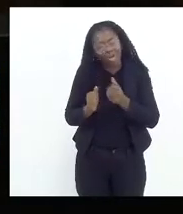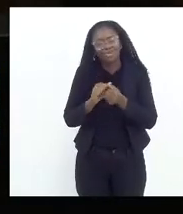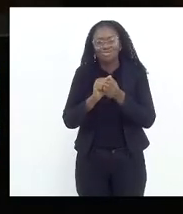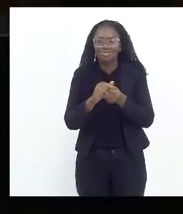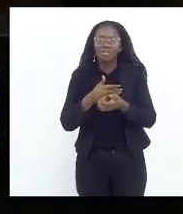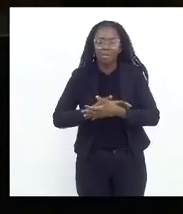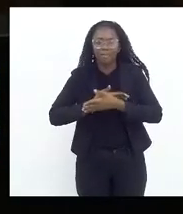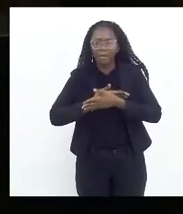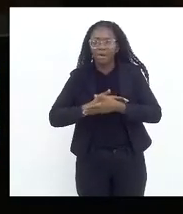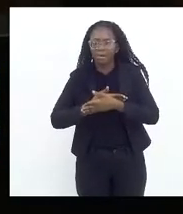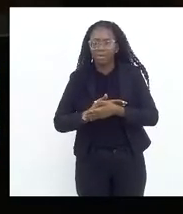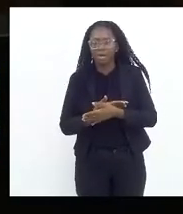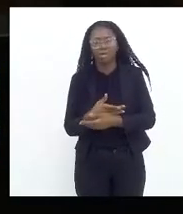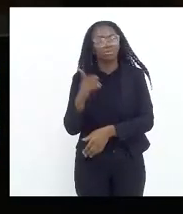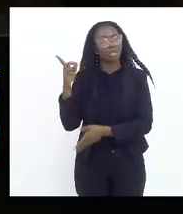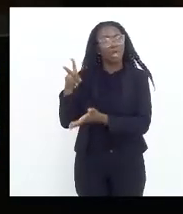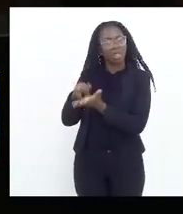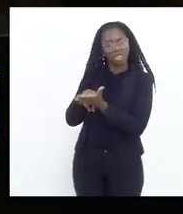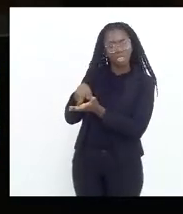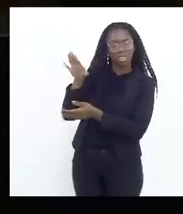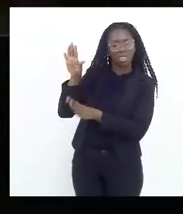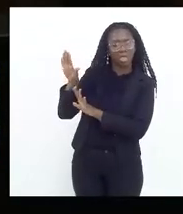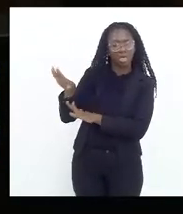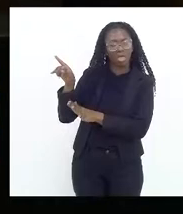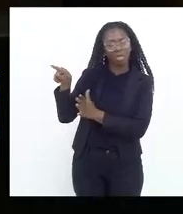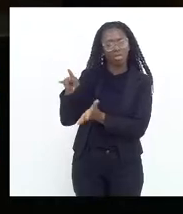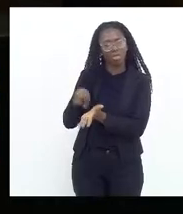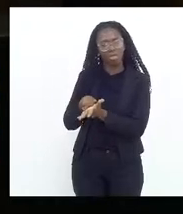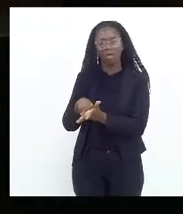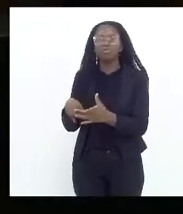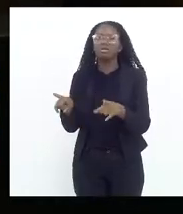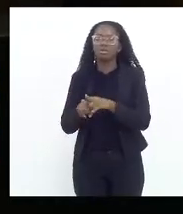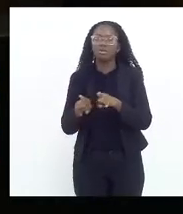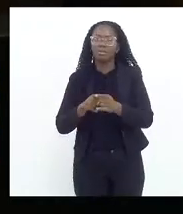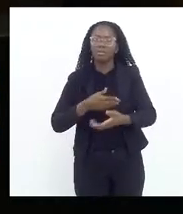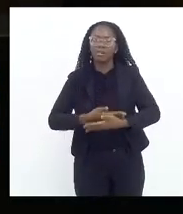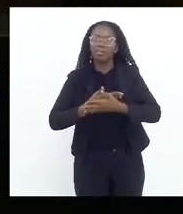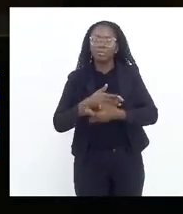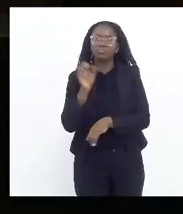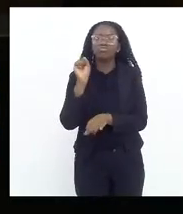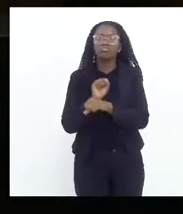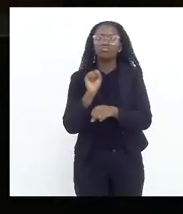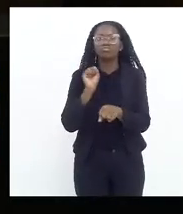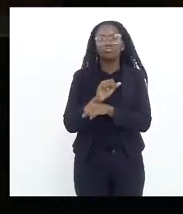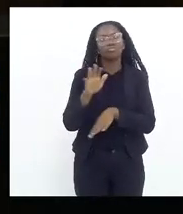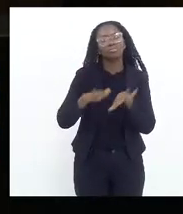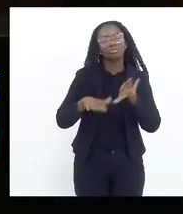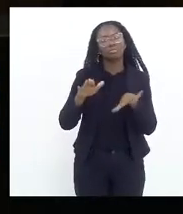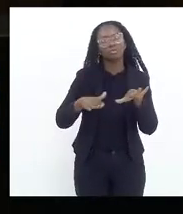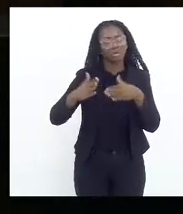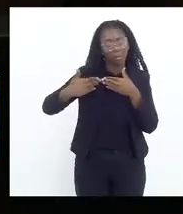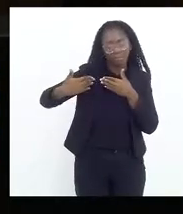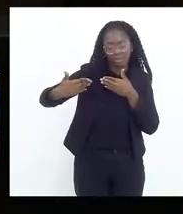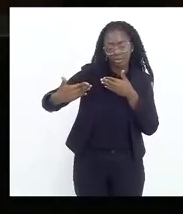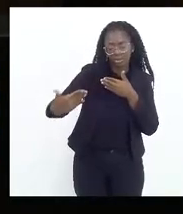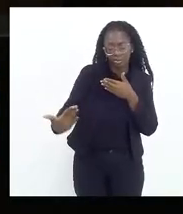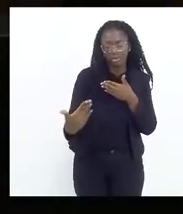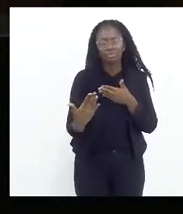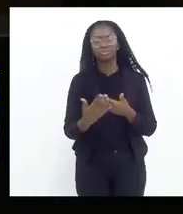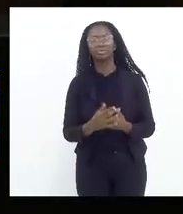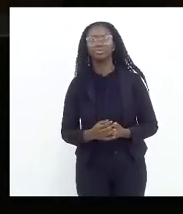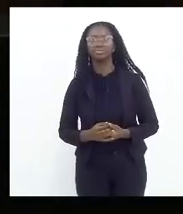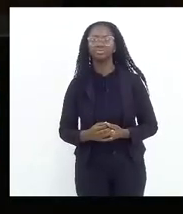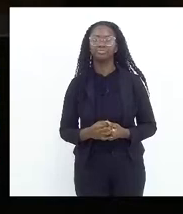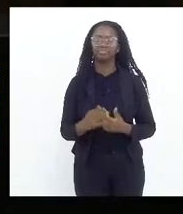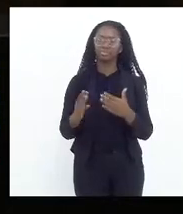em incubadoras, os bebês que esperam, que muitas vezes estão ali também num processo de